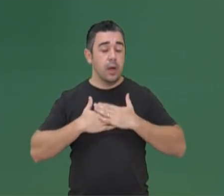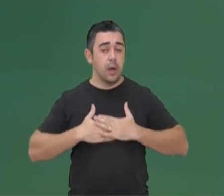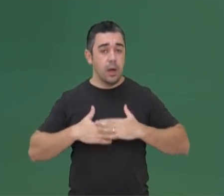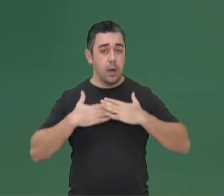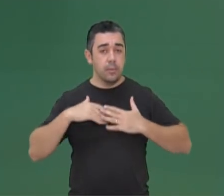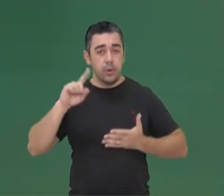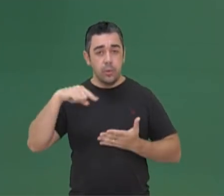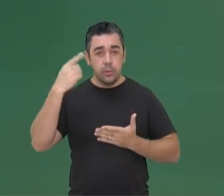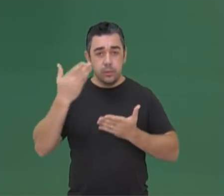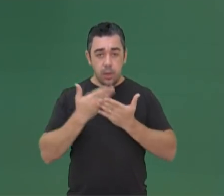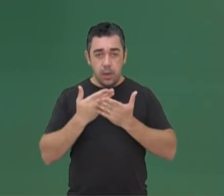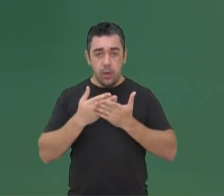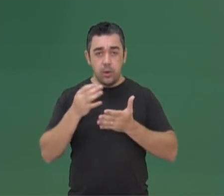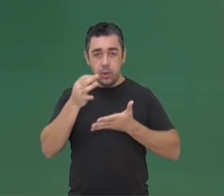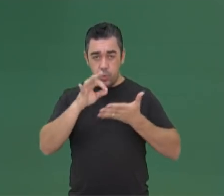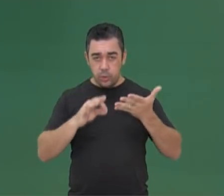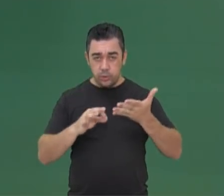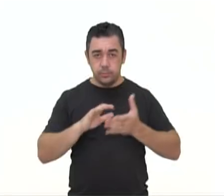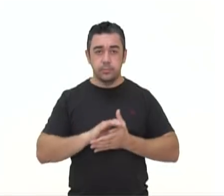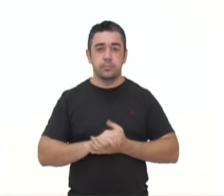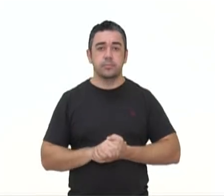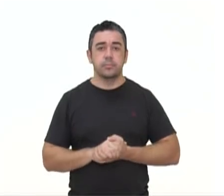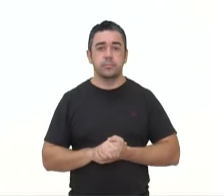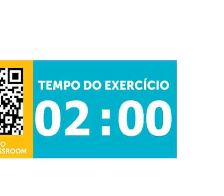e na próxima aula eu faço a correção.